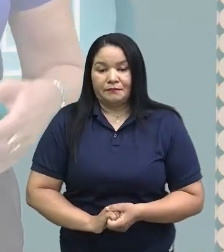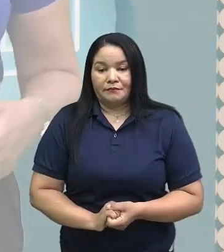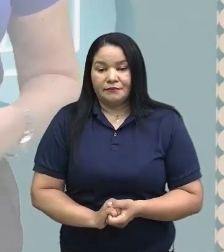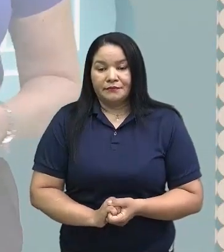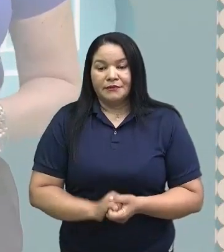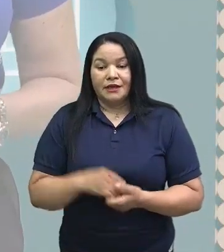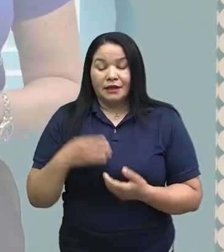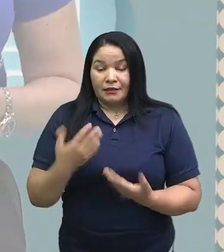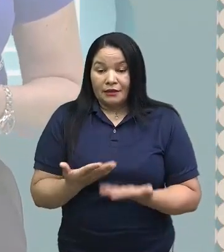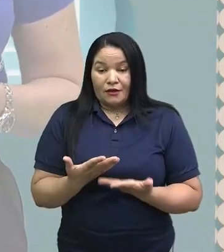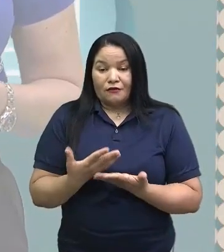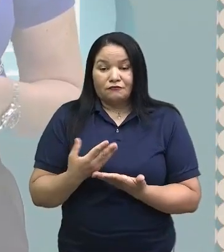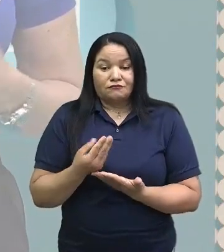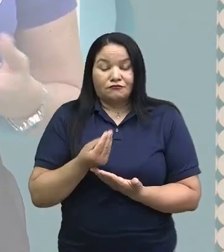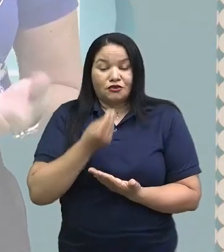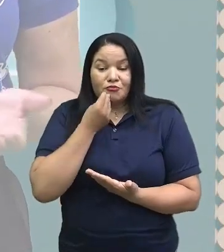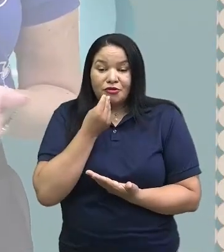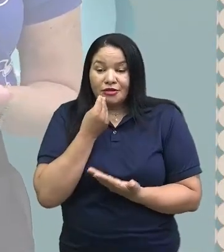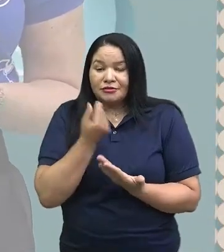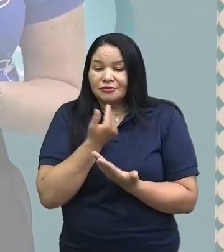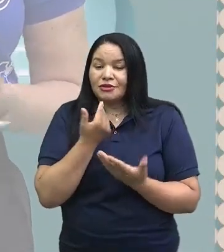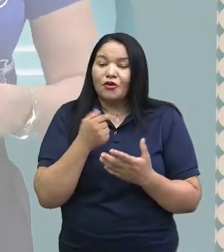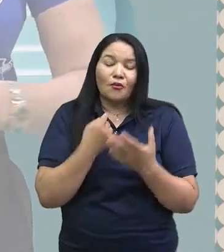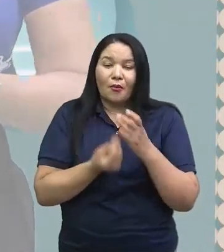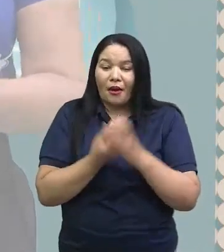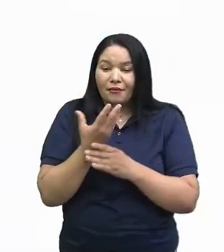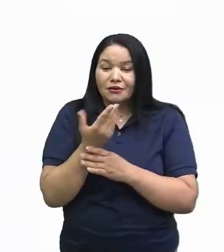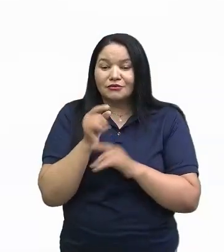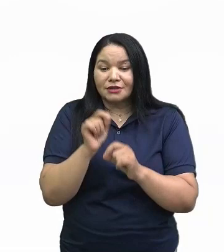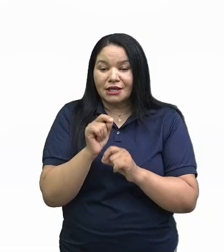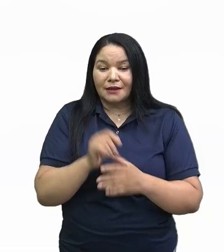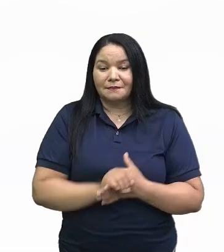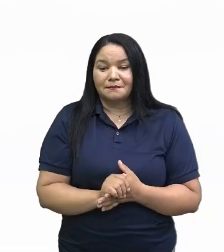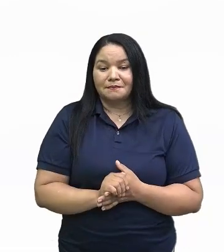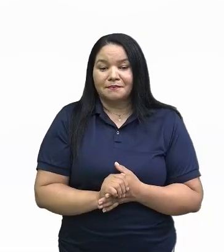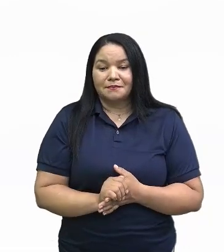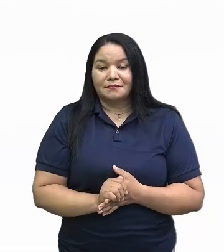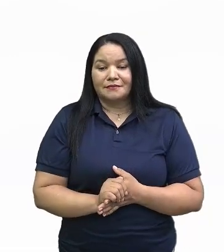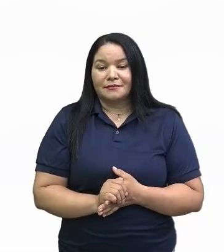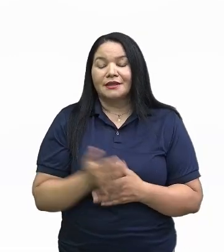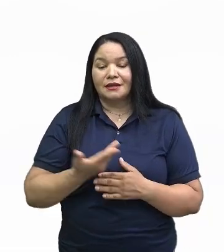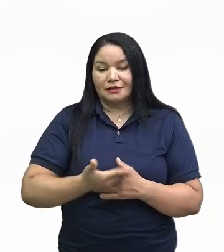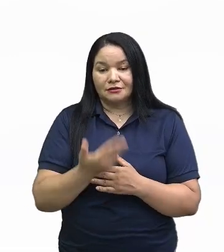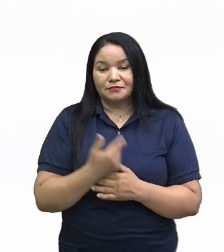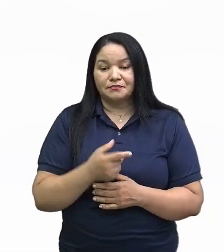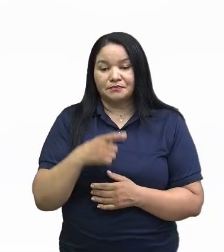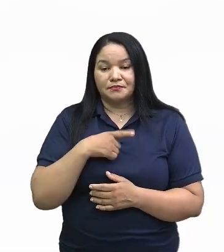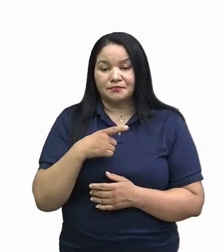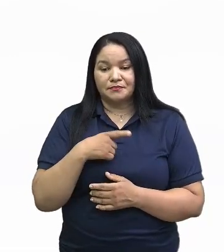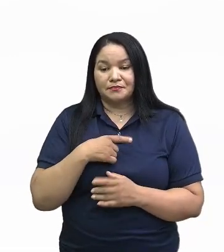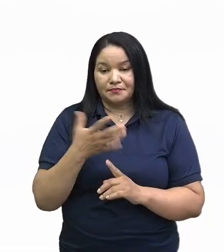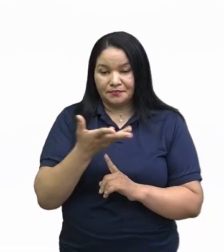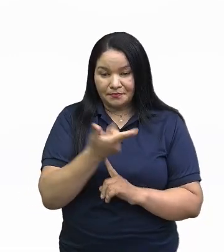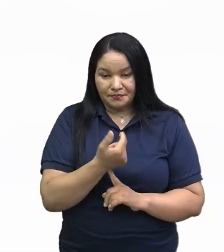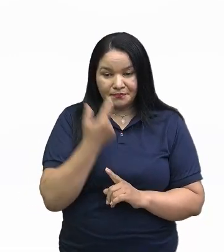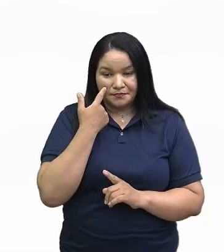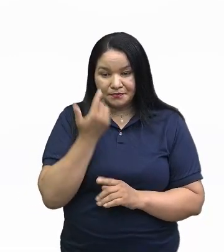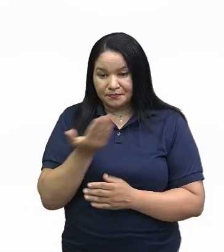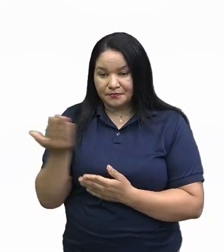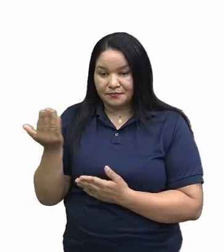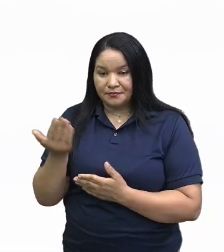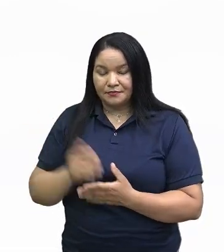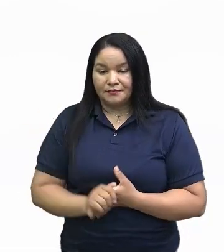Então, essas experimentações culminaram no... Vamos dar continuidade. Aqui nós temos uma arte